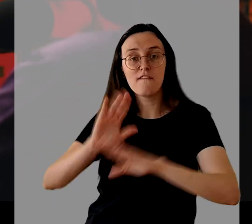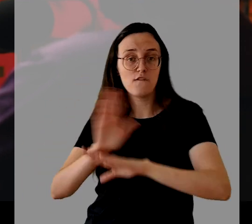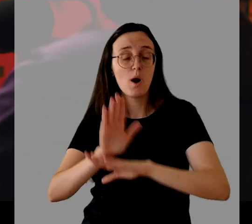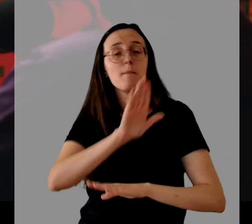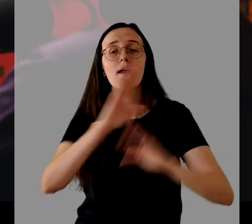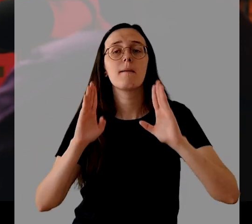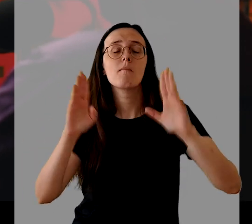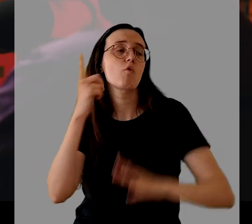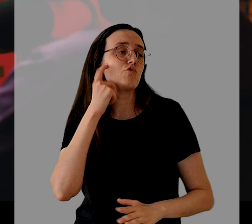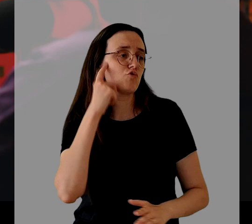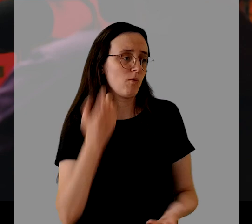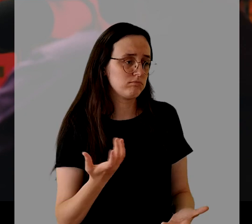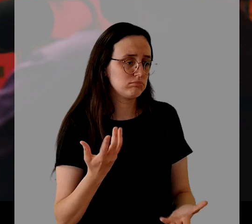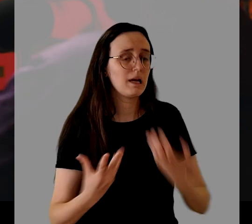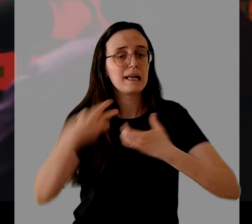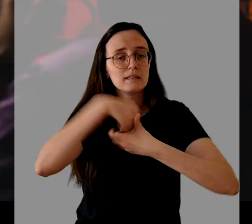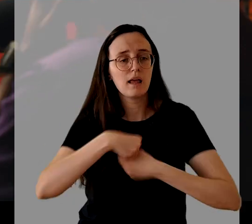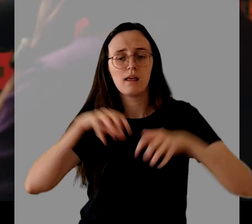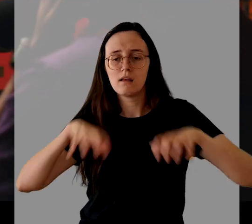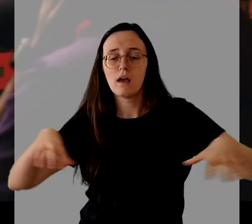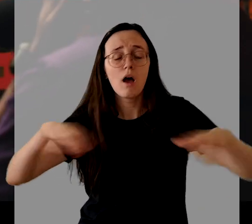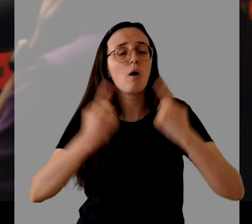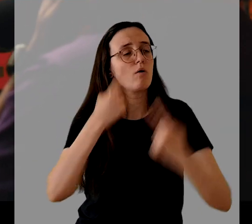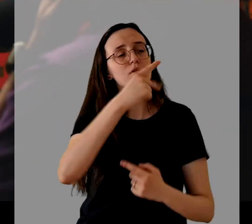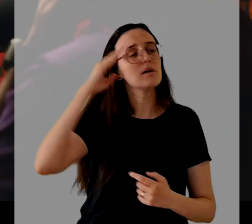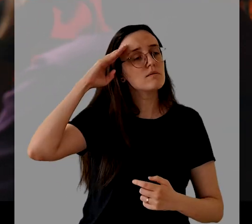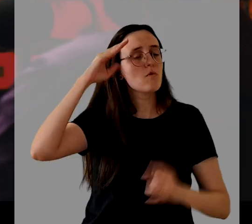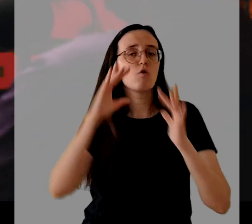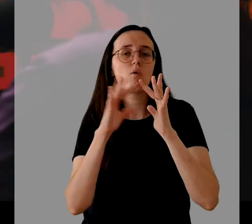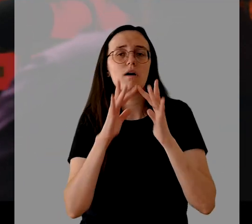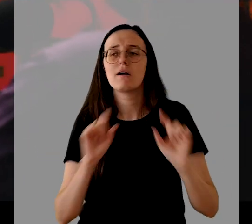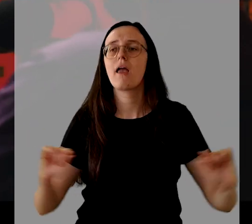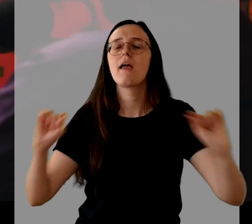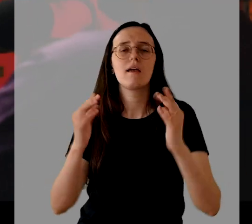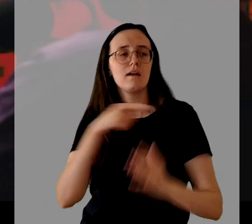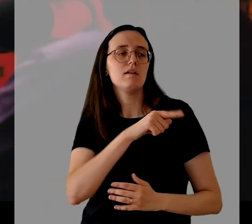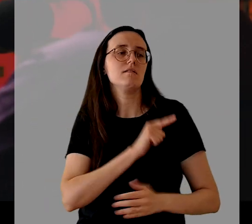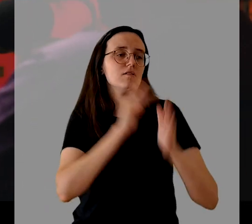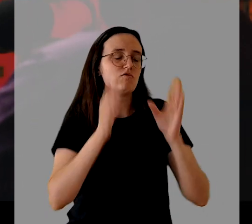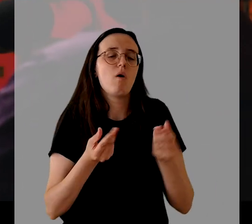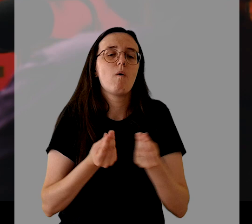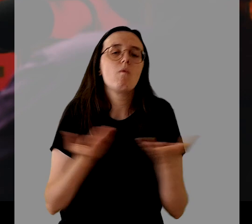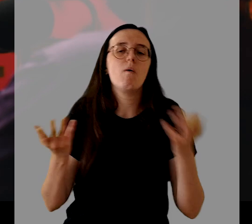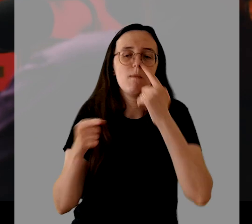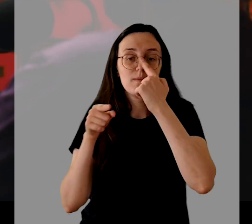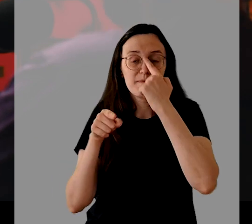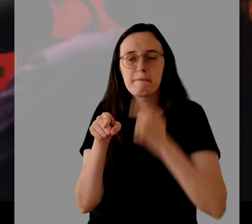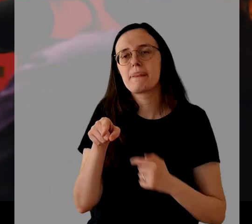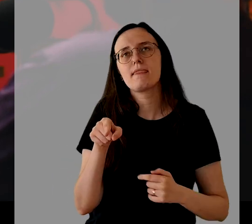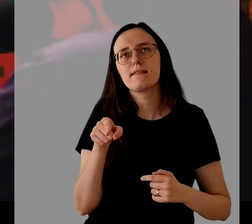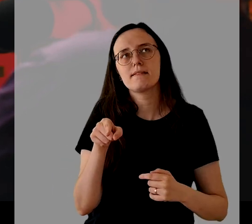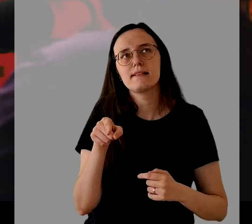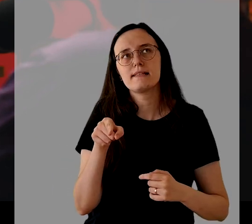magética do filme. Na parte do som, dentre os setores, qual que é o teu principal contato que você tem, assim, e como que